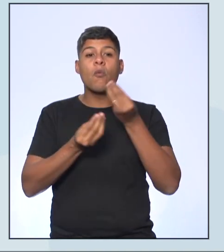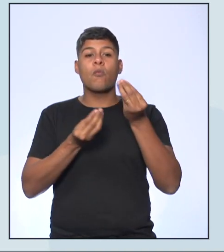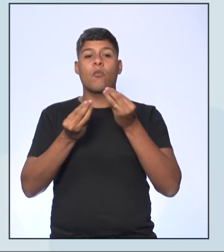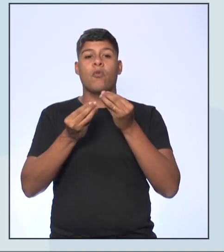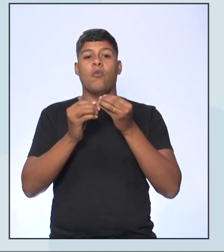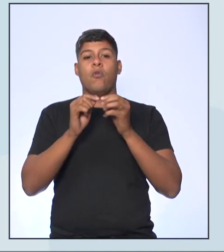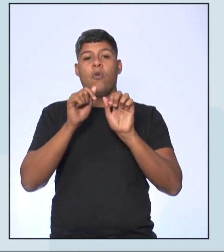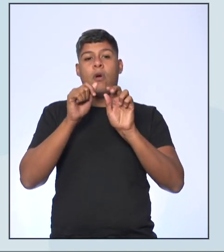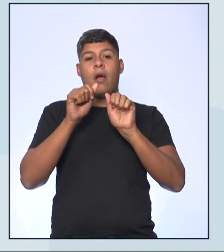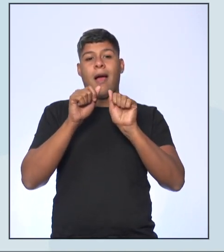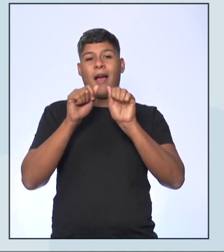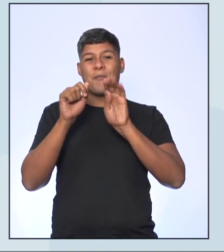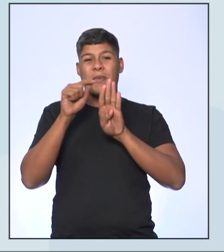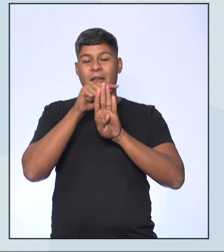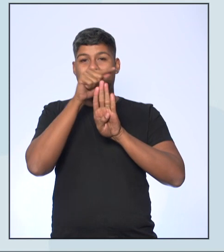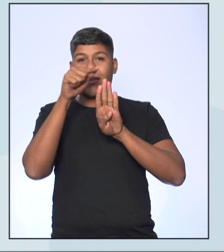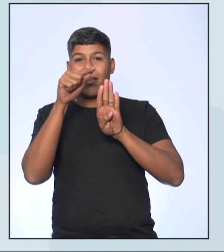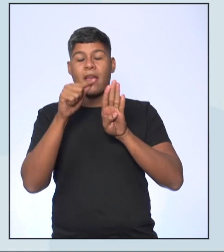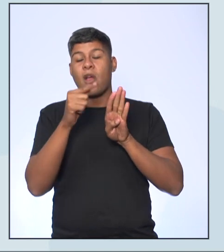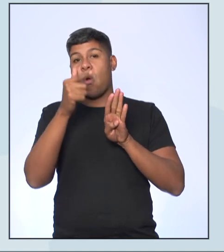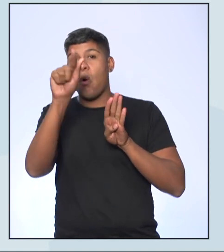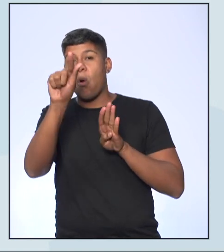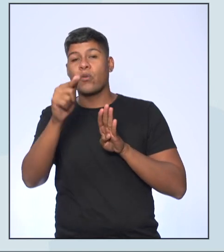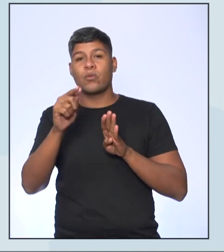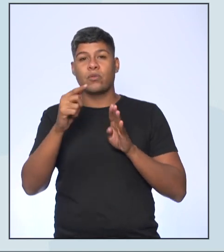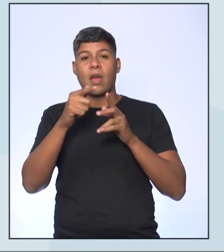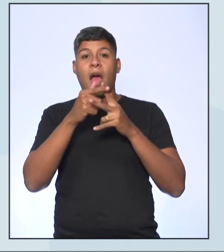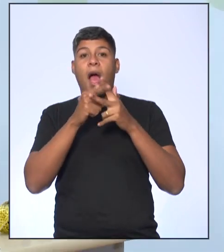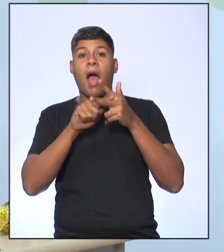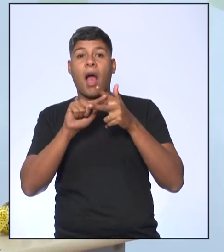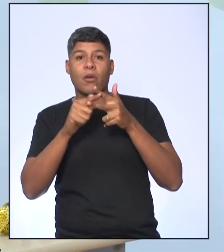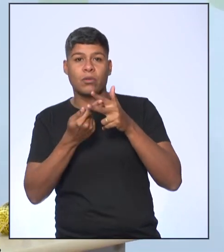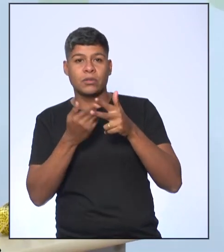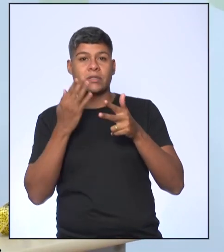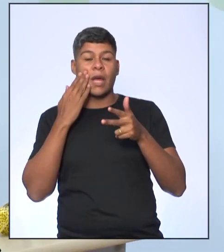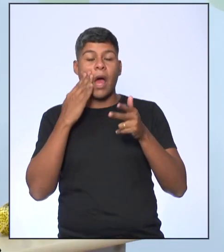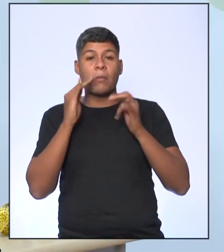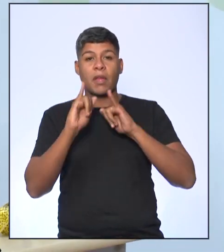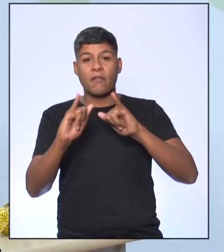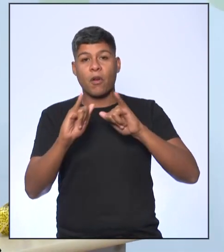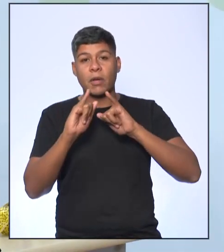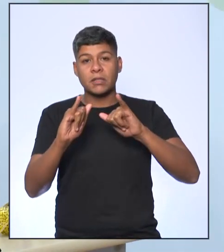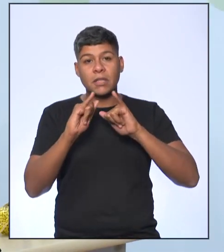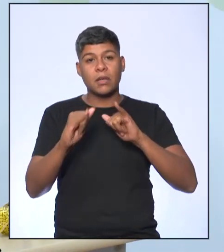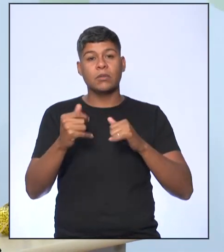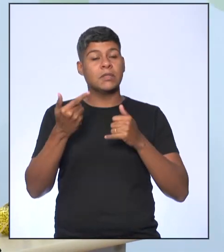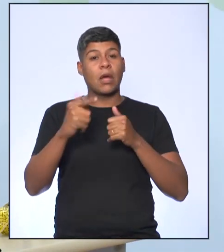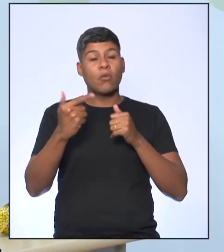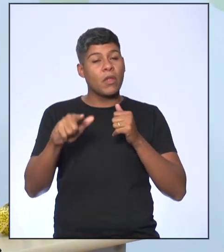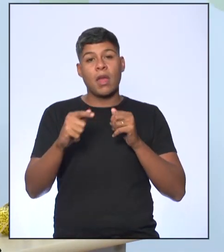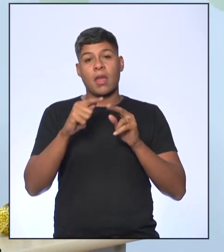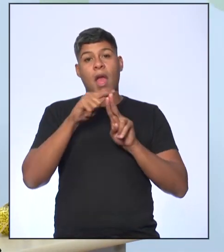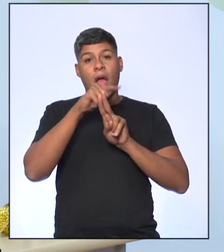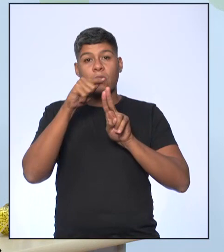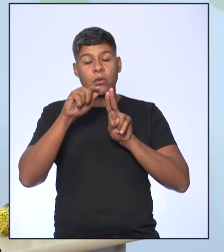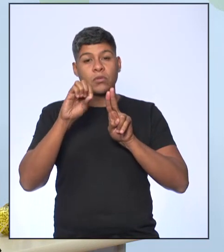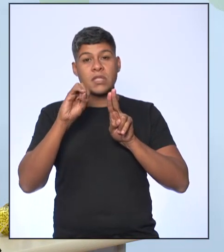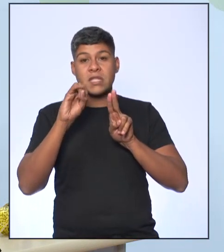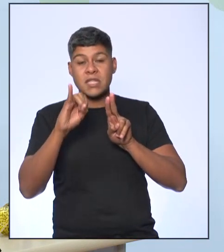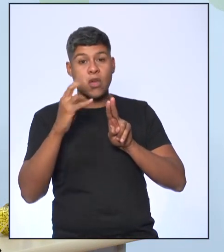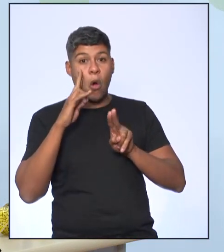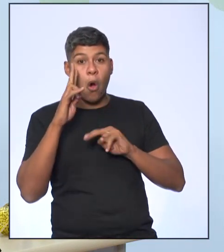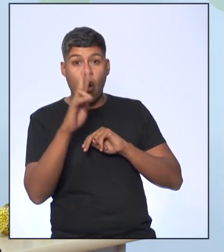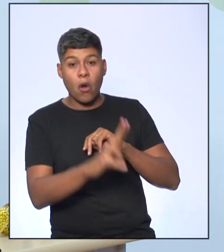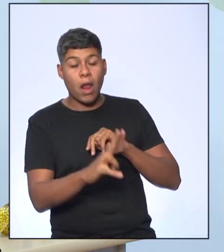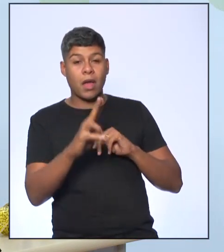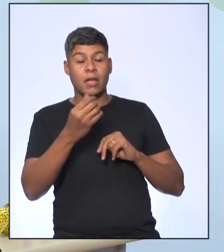também pode formar outros ângulos. Esse dado, no caso, né, ele não tem ângulo. Se vocês olharem, eu não